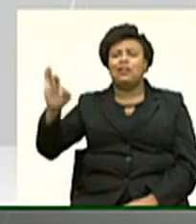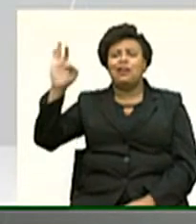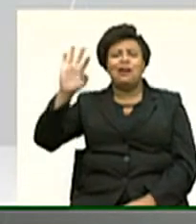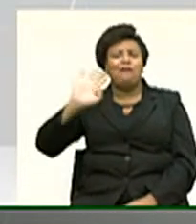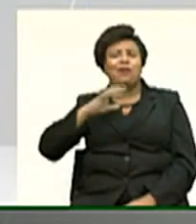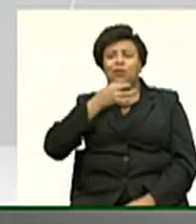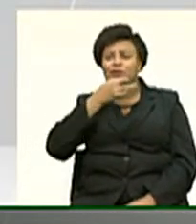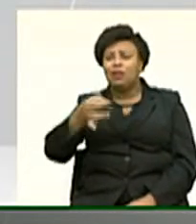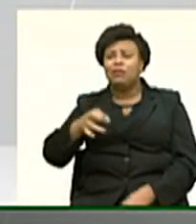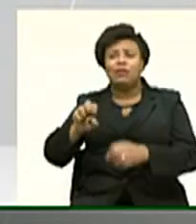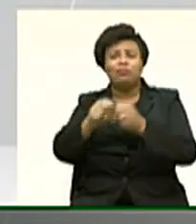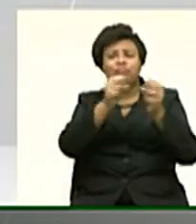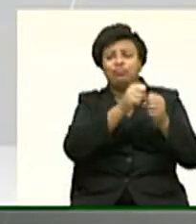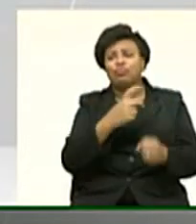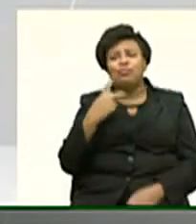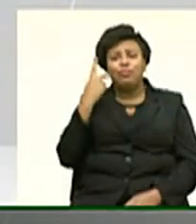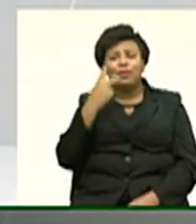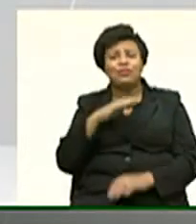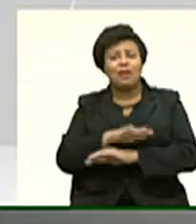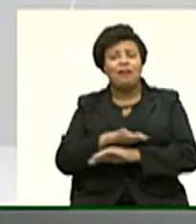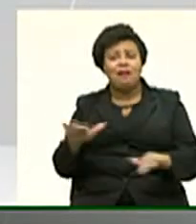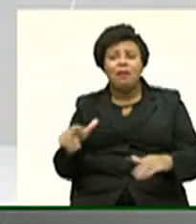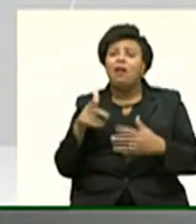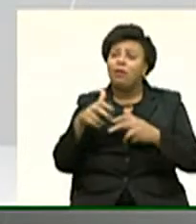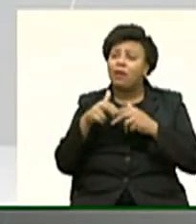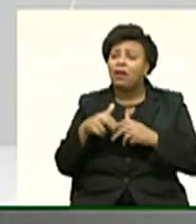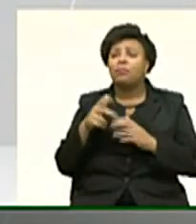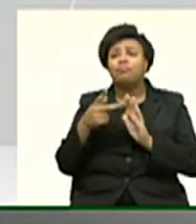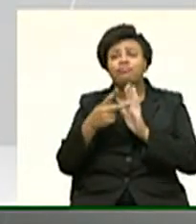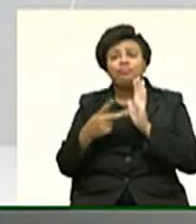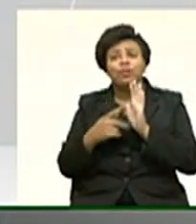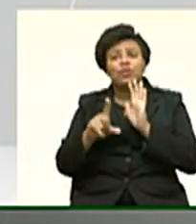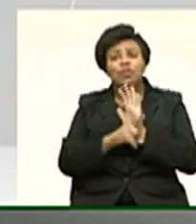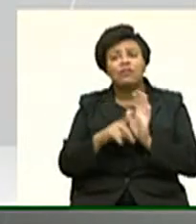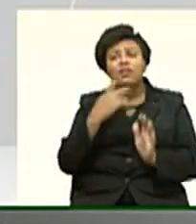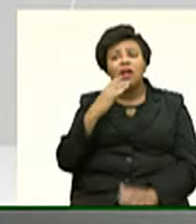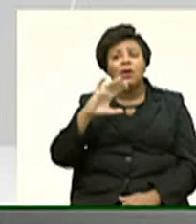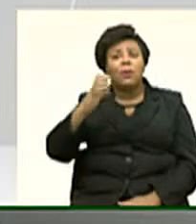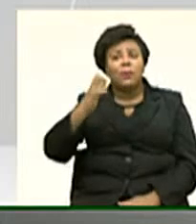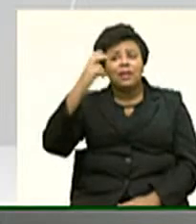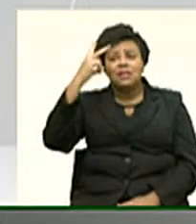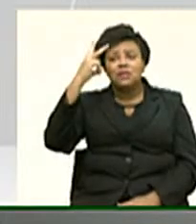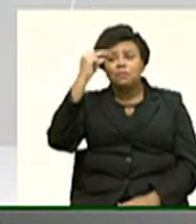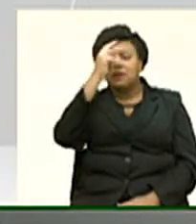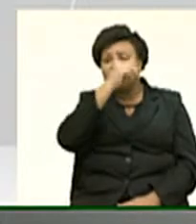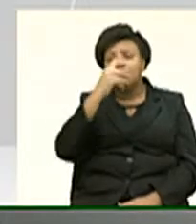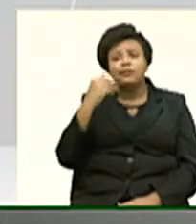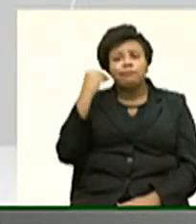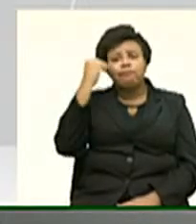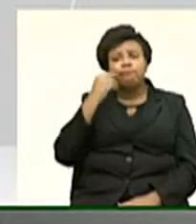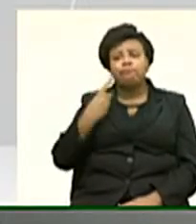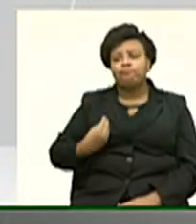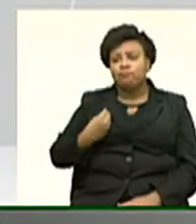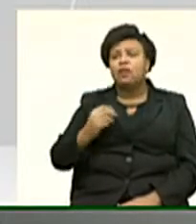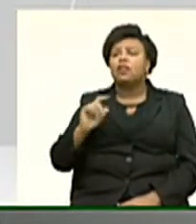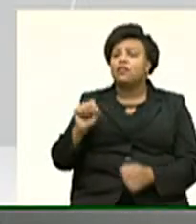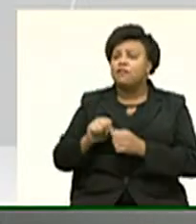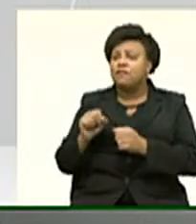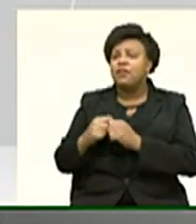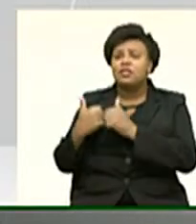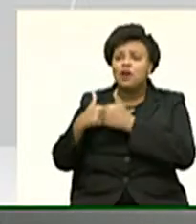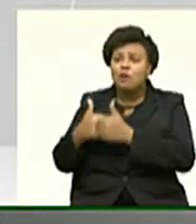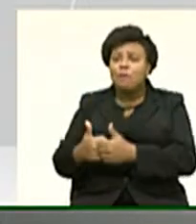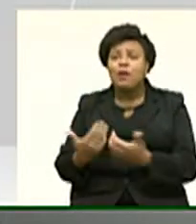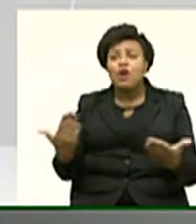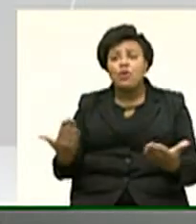das políticas. Então, através desse projeto, eu quero registrar a fala de um ex-prefeito que viveu, que fez, que acompanha, que